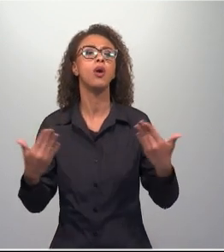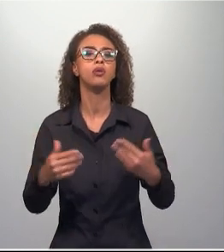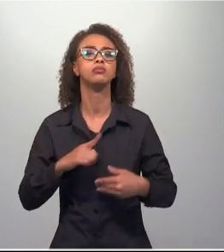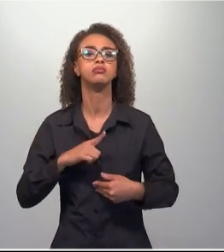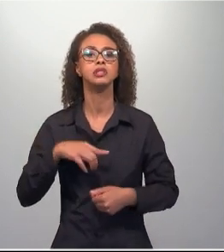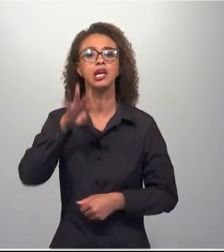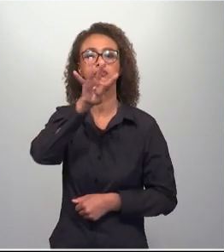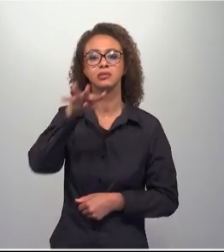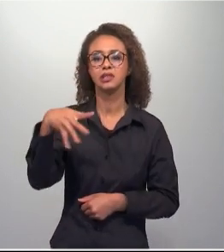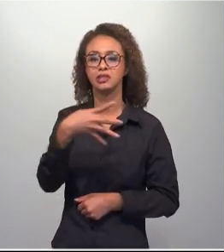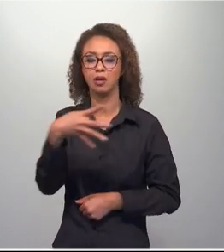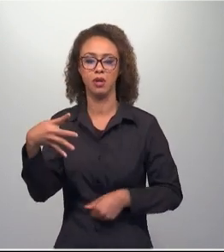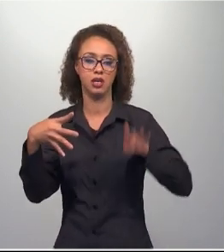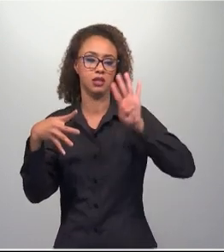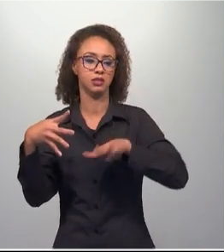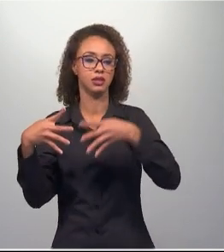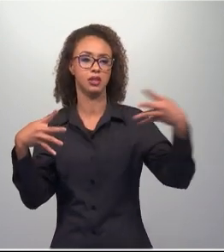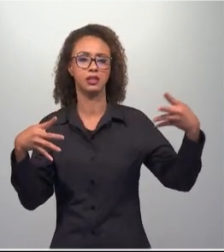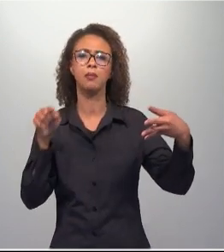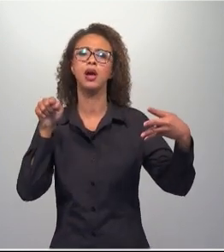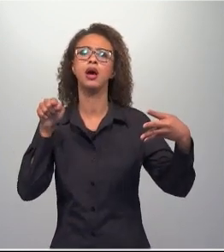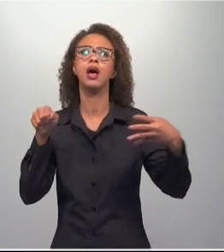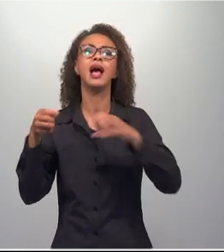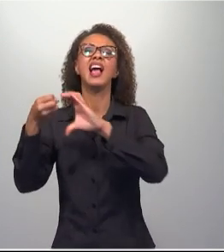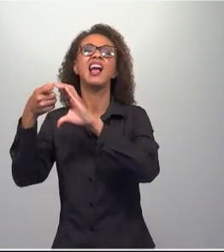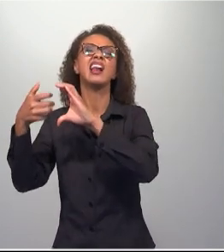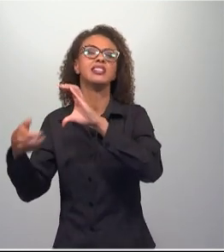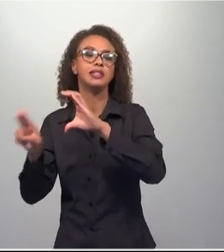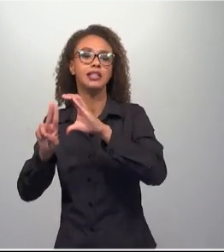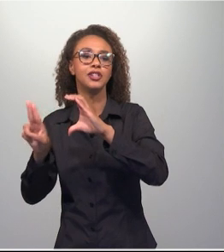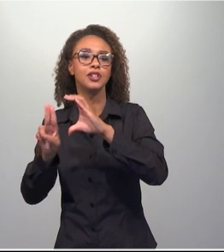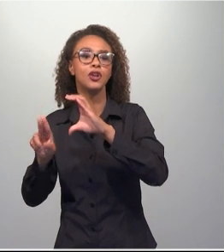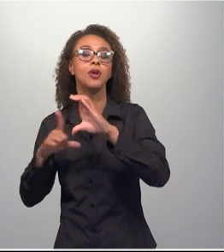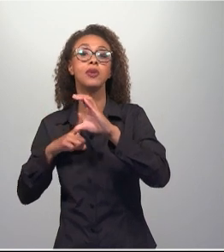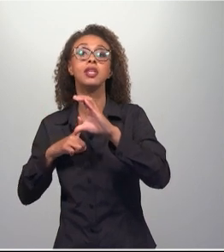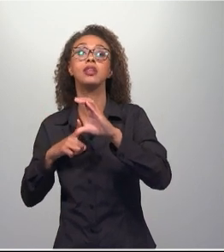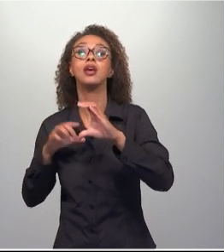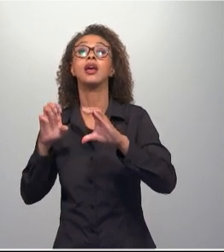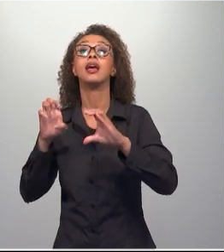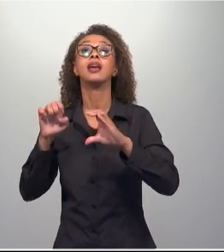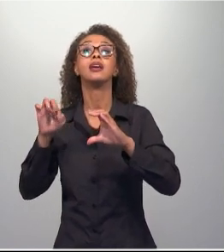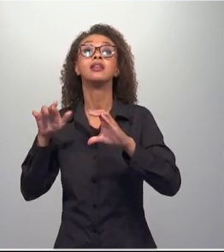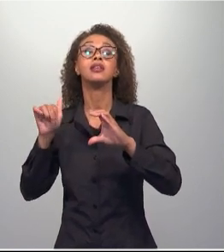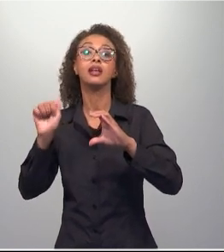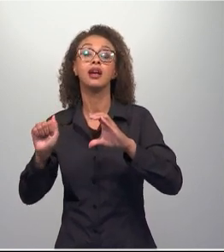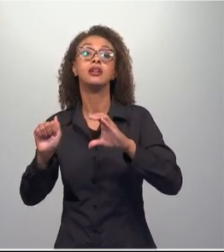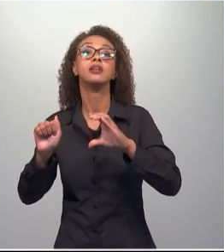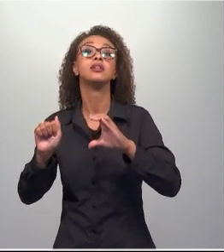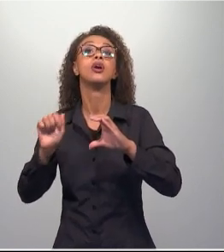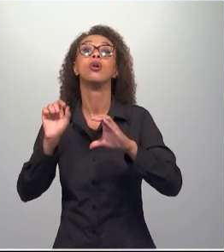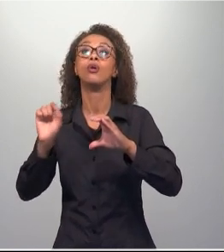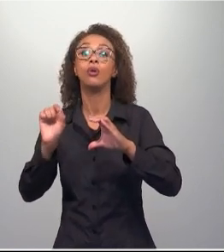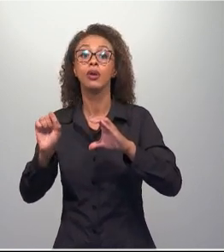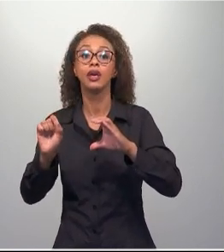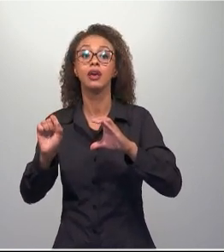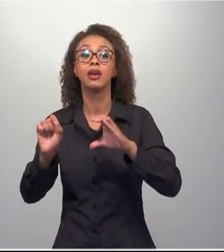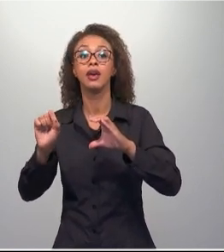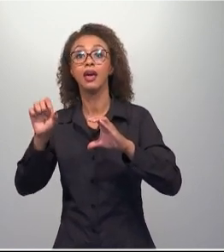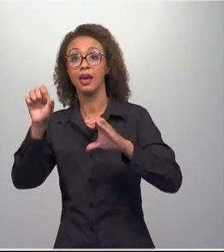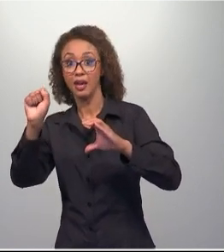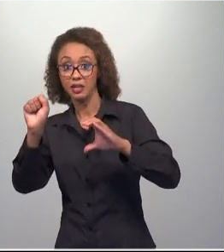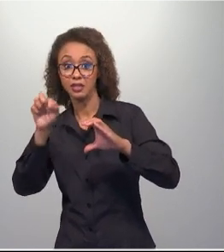tabela de estados tabela característica entradas sr saída no estado um tempo n mais um